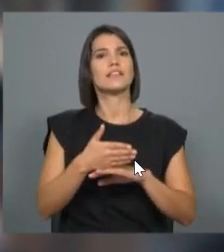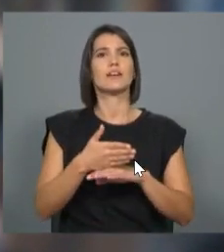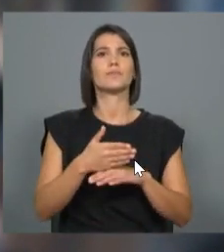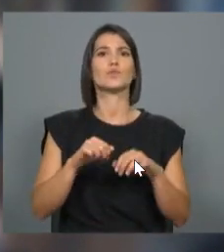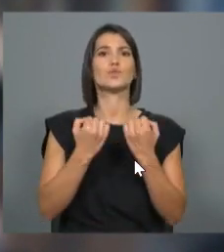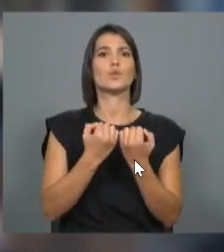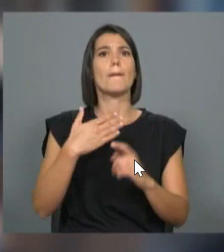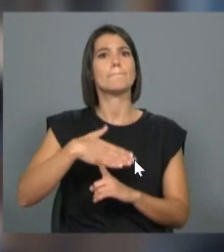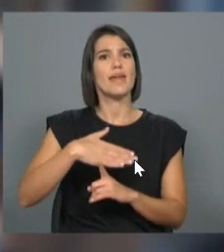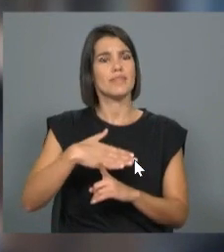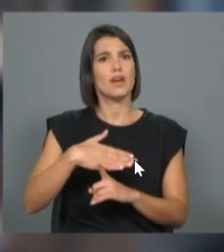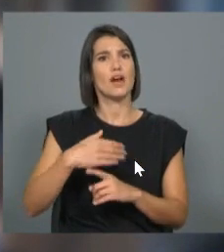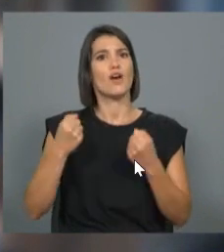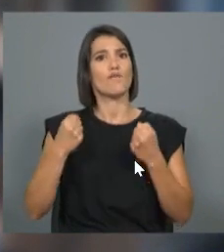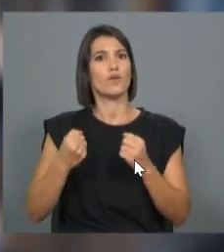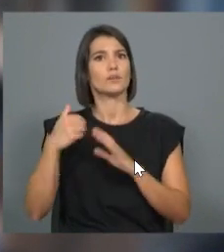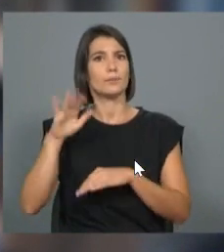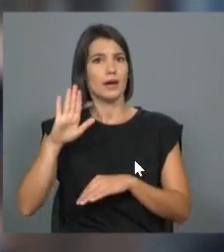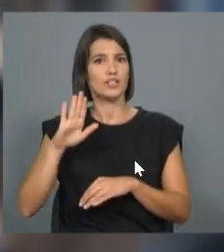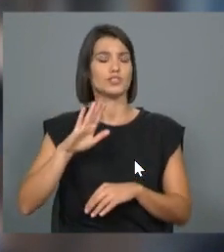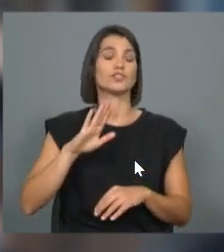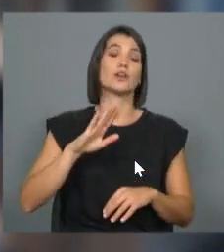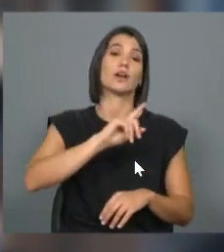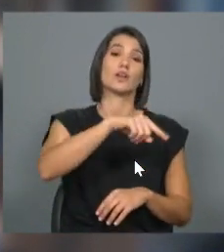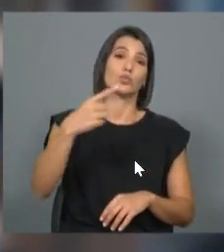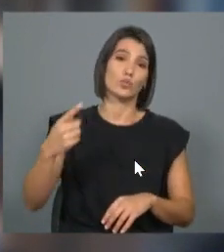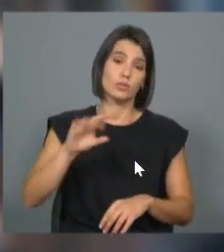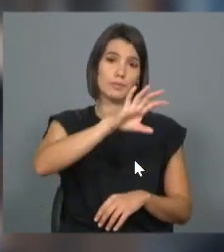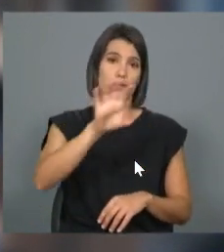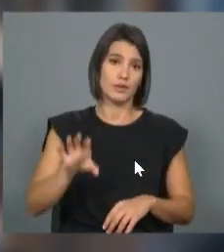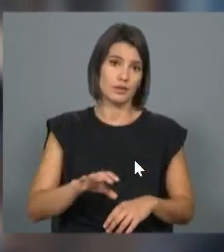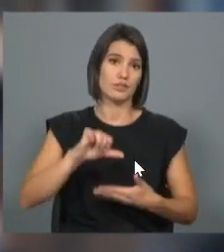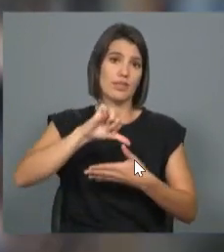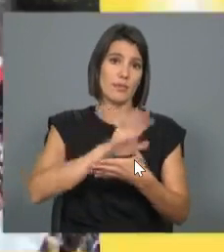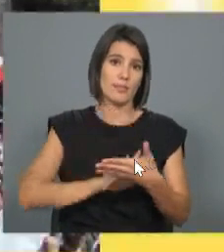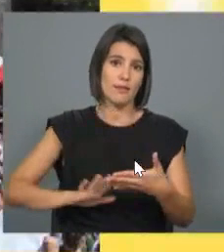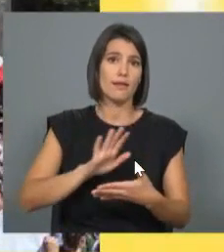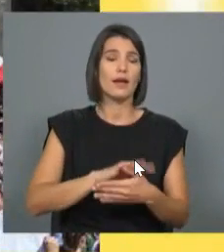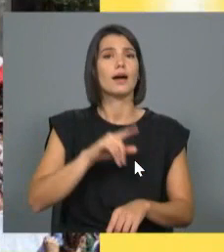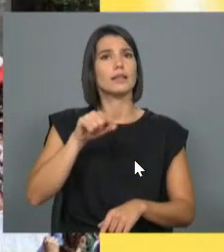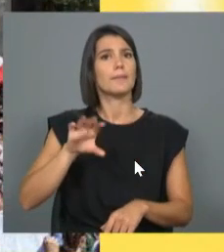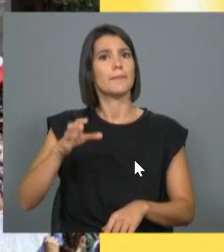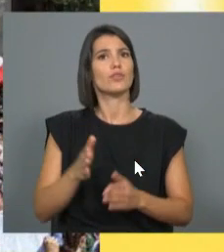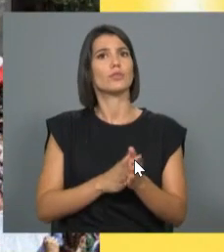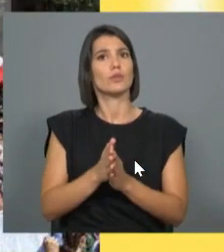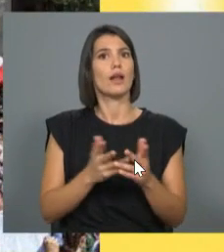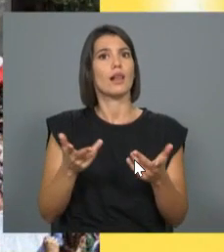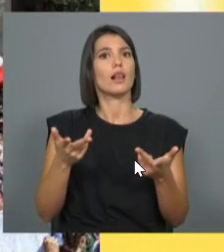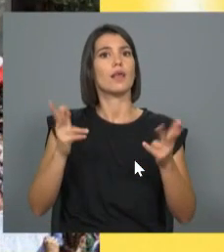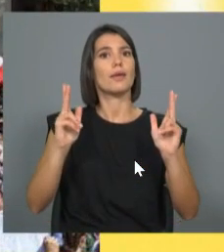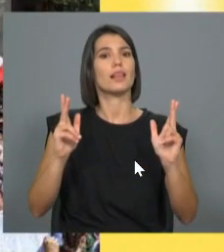média mais forte do que o resto da América Latina, e é um país que beneficiou também do liberalismo que